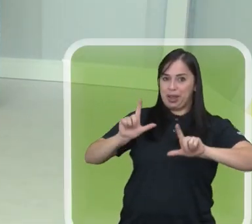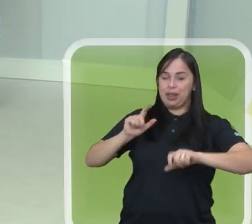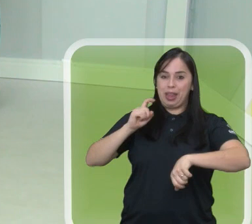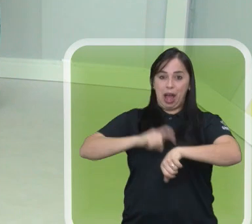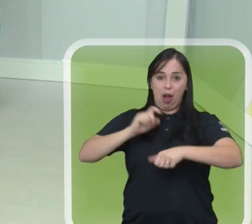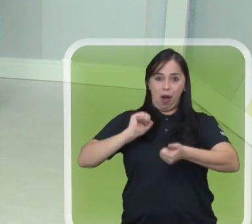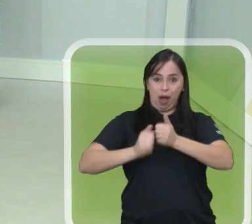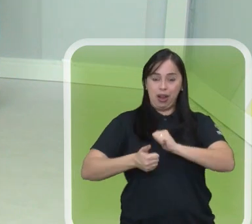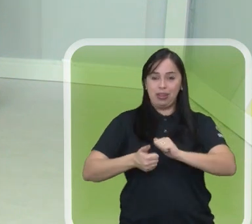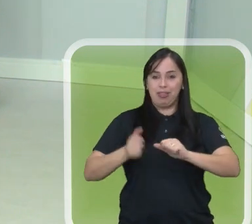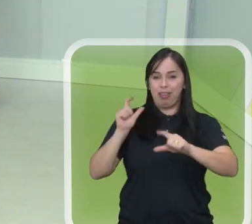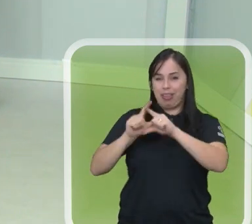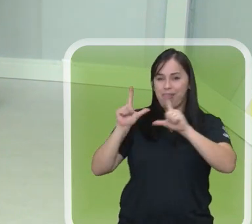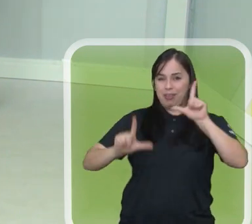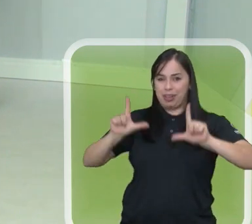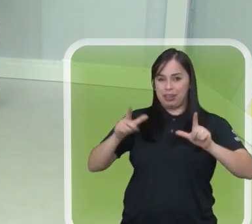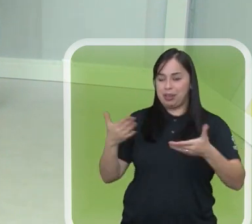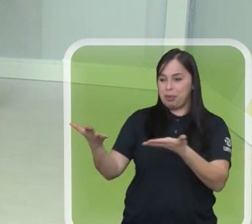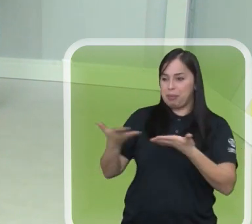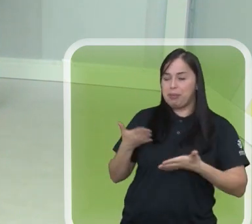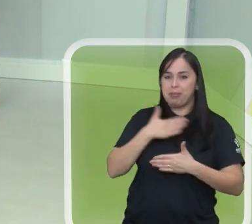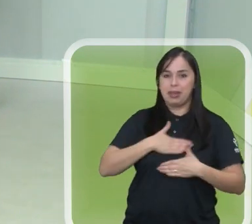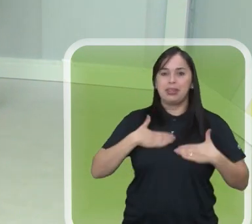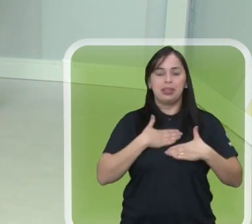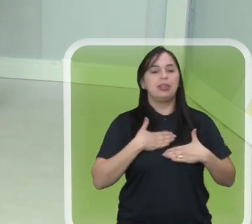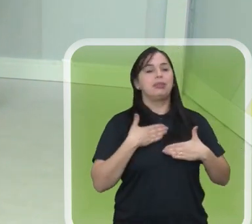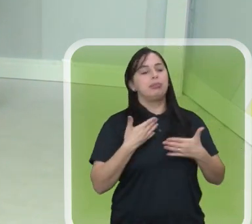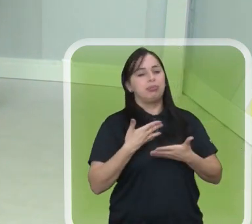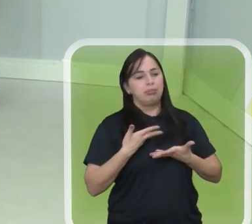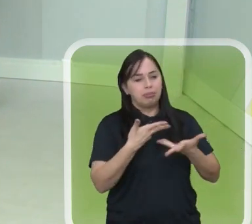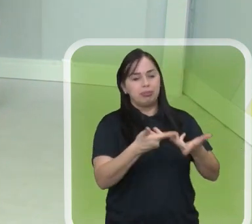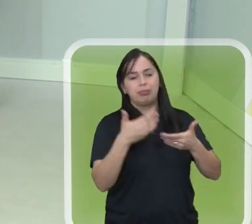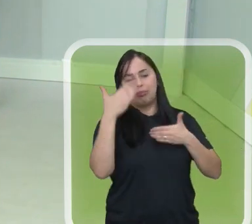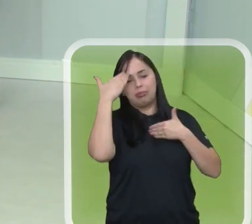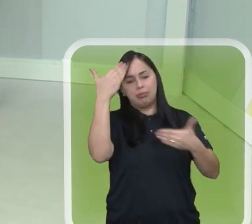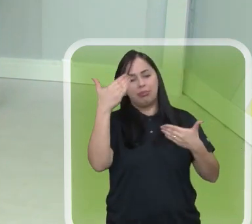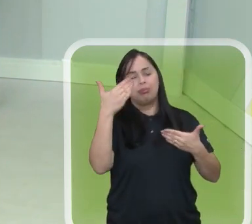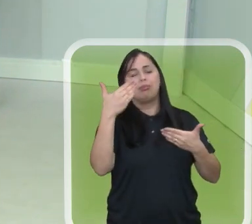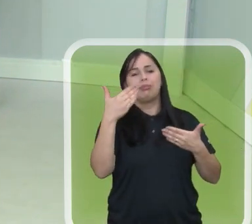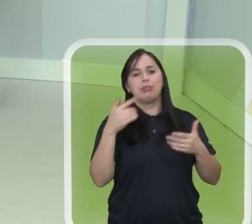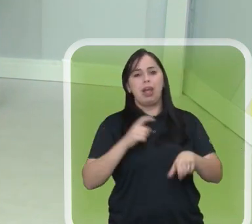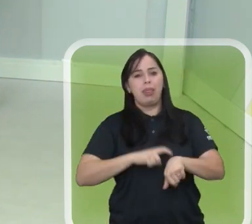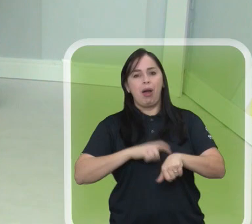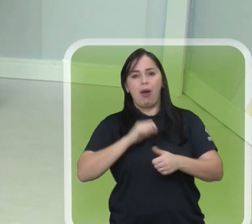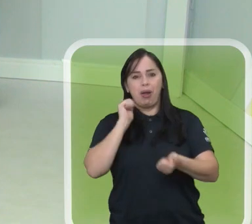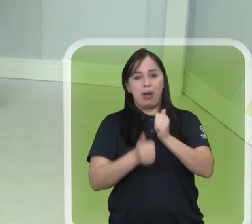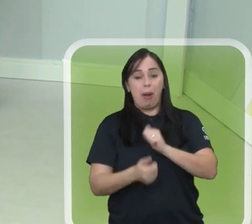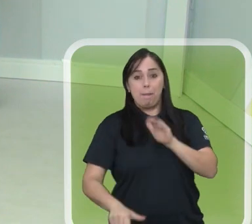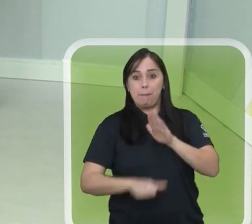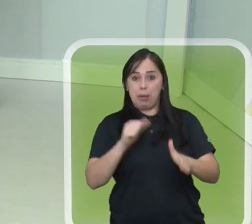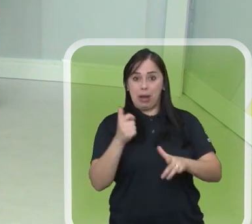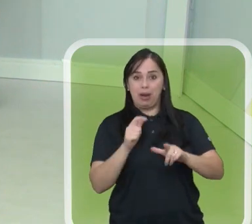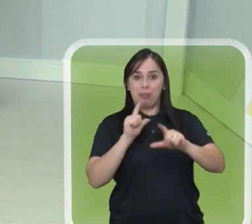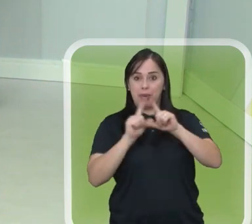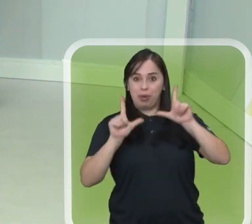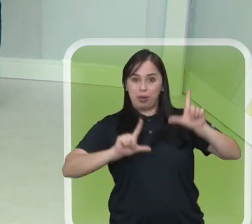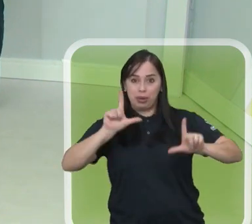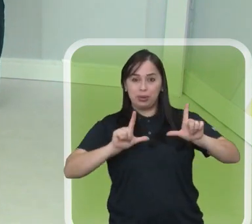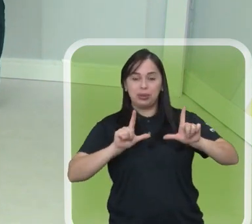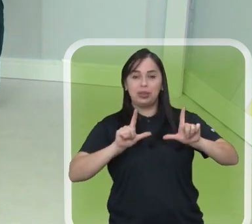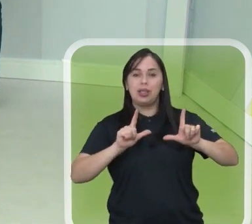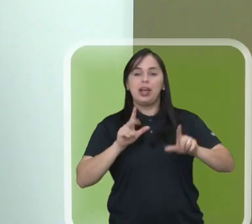TV Câmara, foi um prazer te receber aqui. Eu que agradeço, para mim foi uma honra participar aqui no Hora do Esporte, primeiro programa aqui da TV Câmara, espero que todos